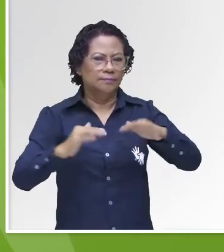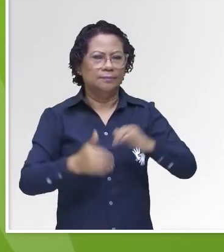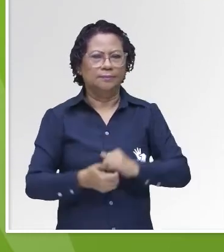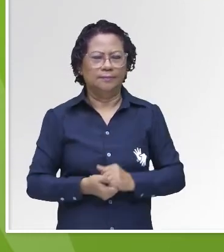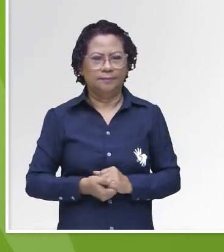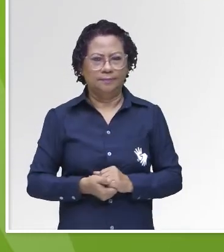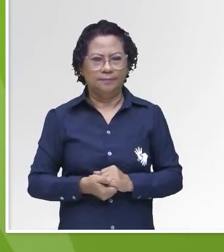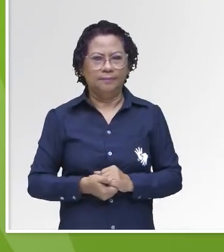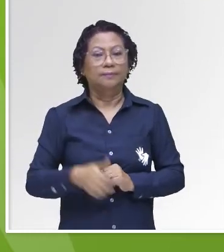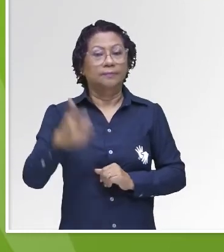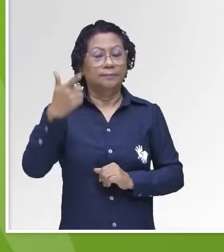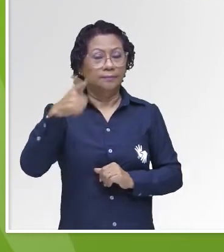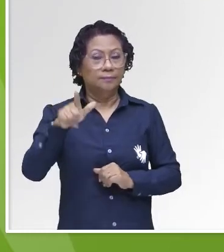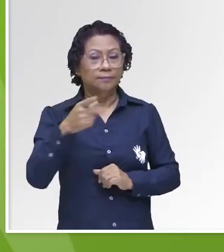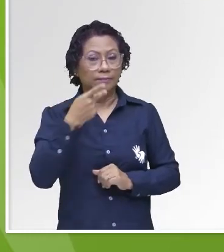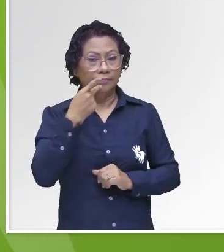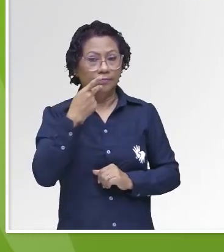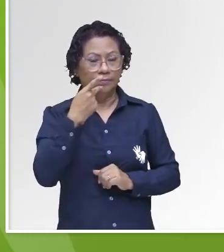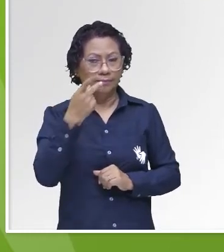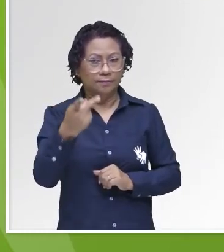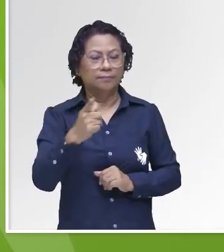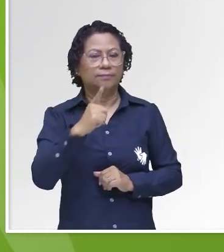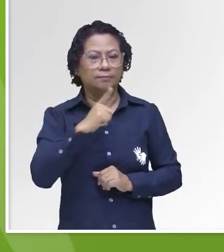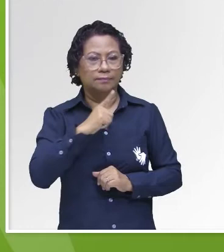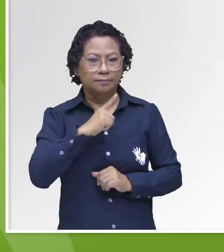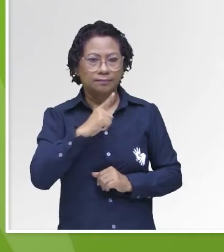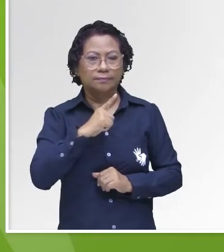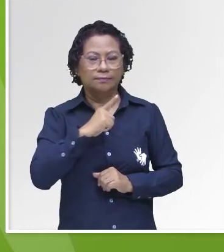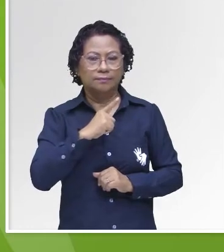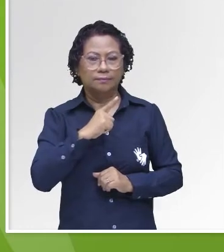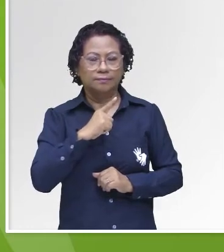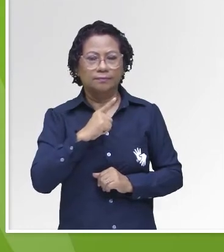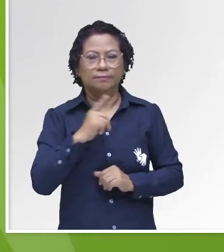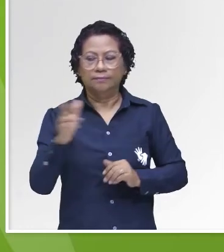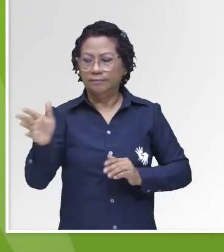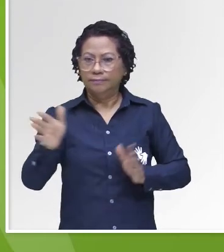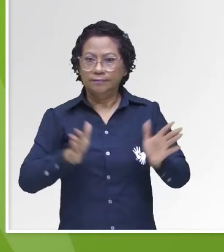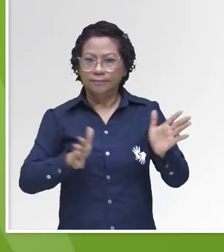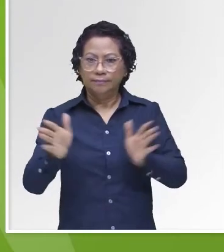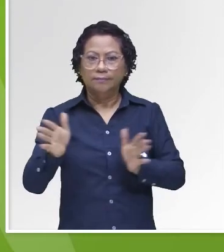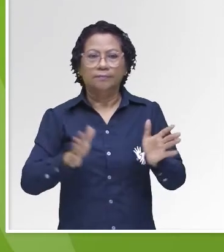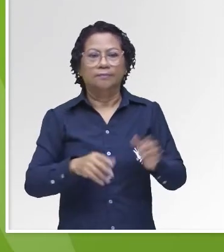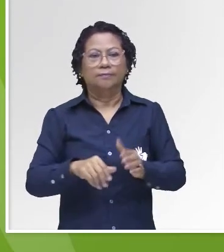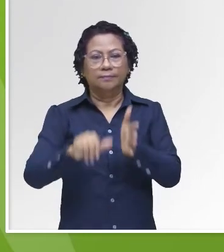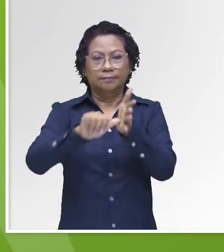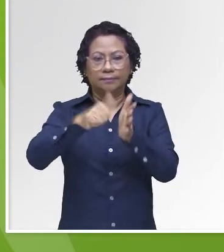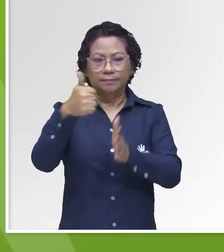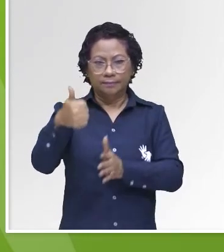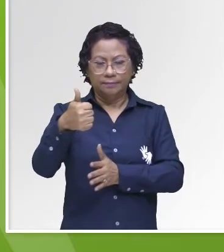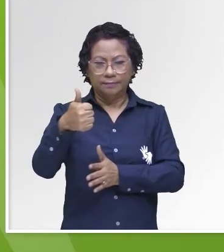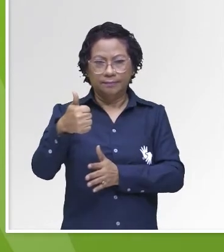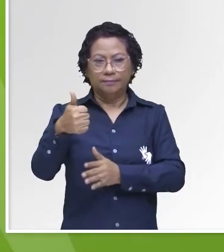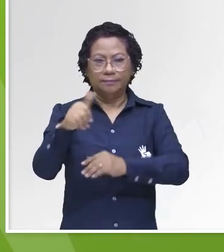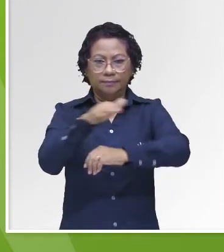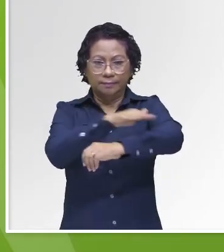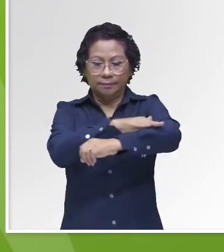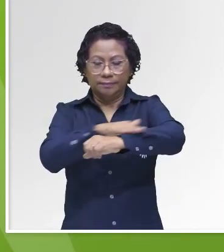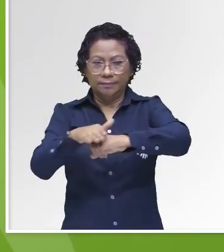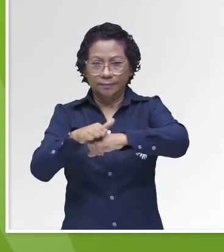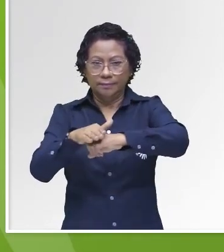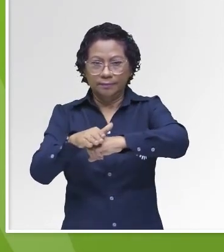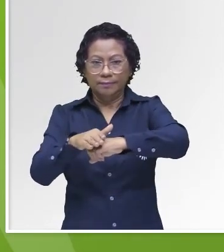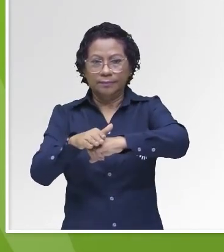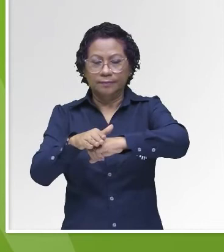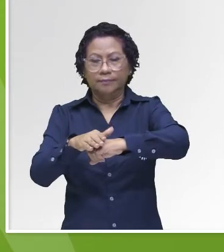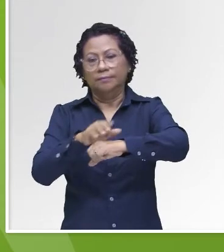De novo, eu vou ter um movimento em duas dimensões, não é? A primeira dimensão é na horizontal